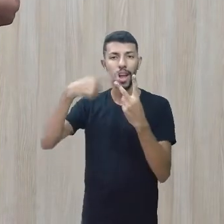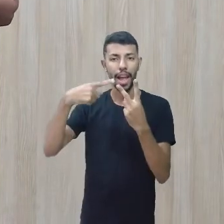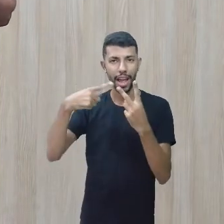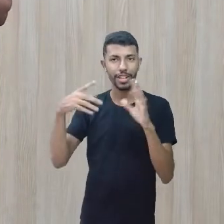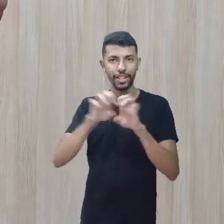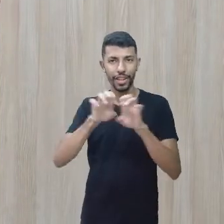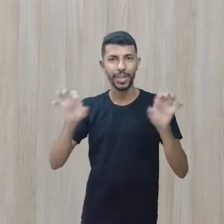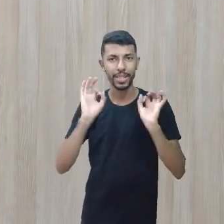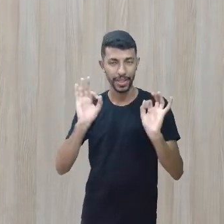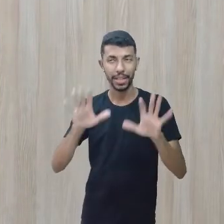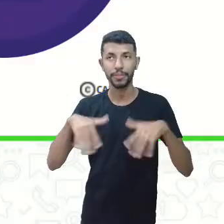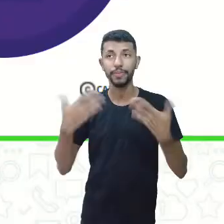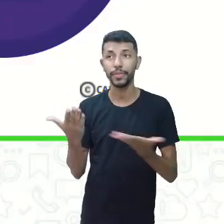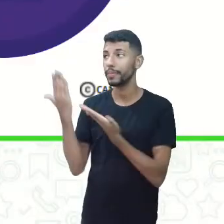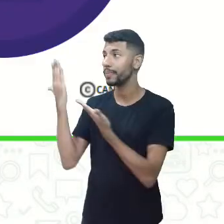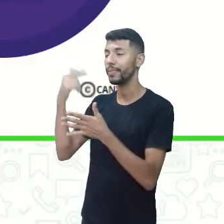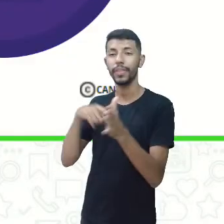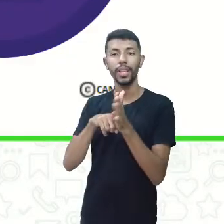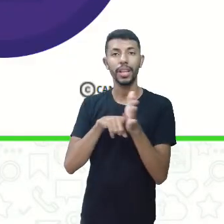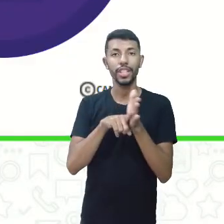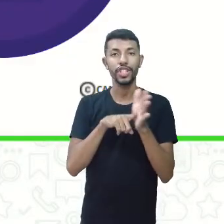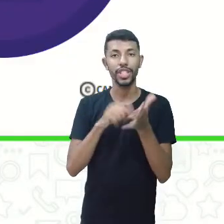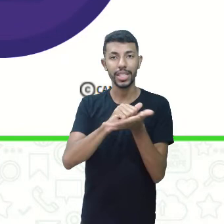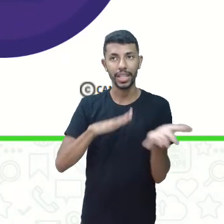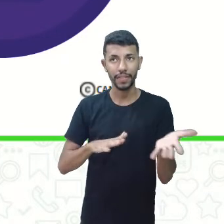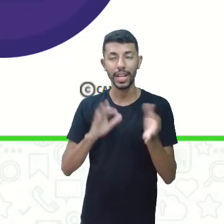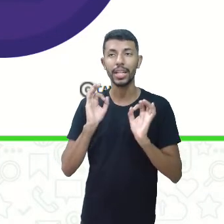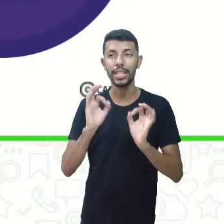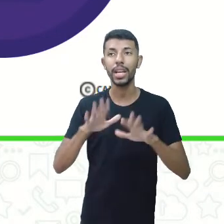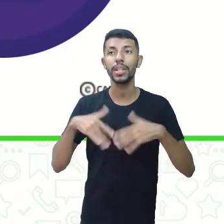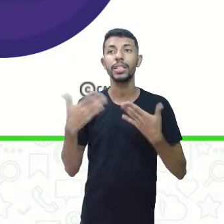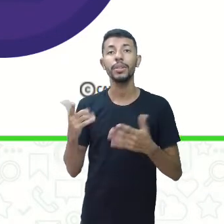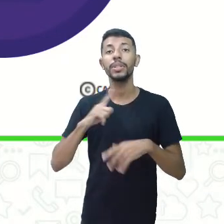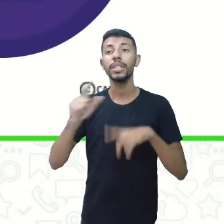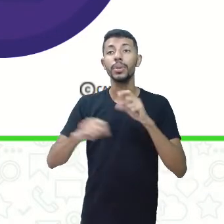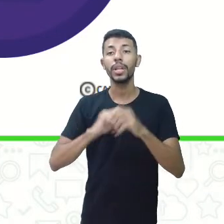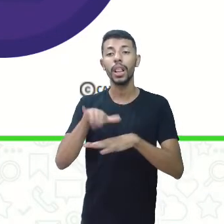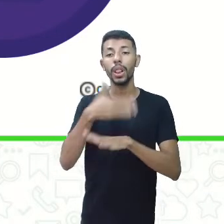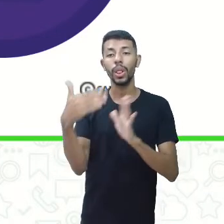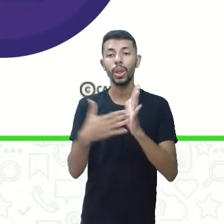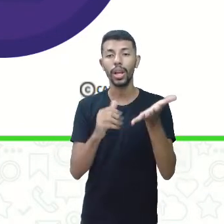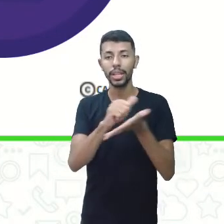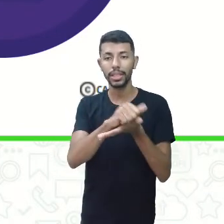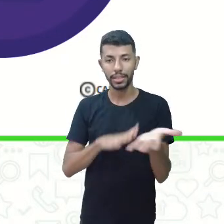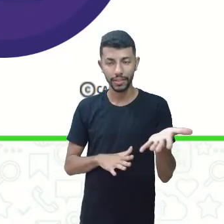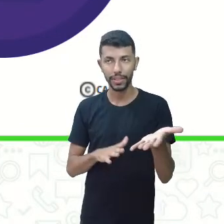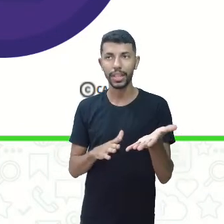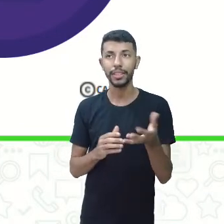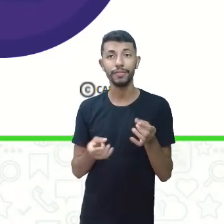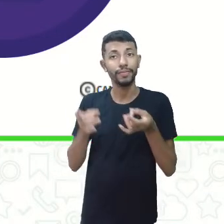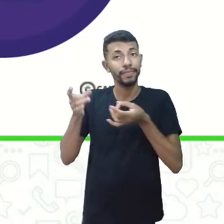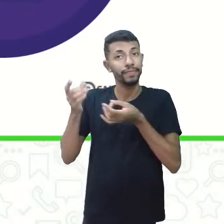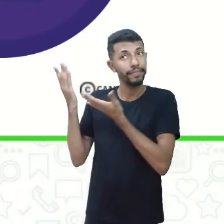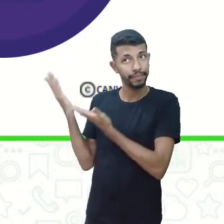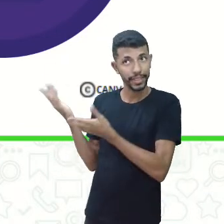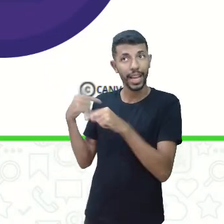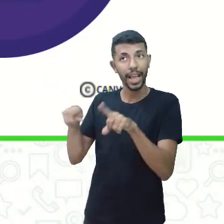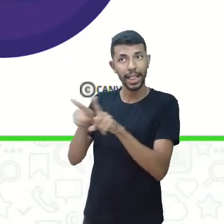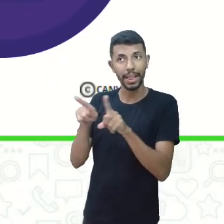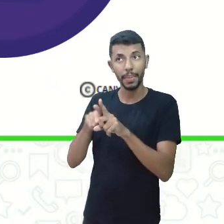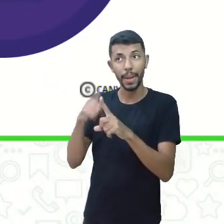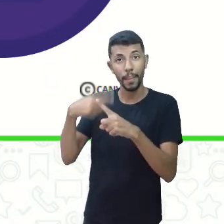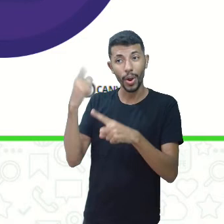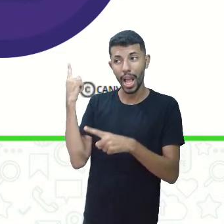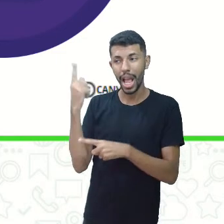uma atividade de pesquisa. Essa atividade, eu deixei todas as atividades de lado e estou deixando essa. Por quê? Porque essa é